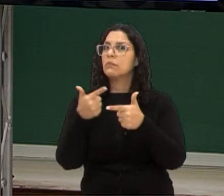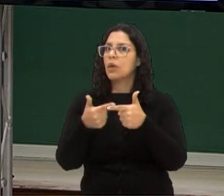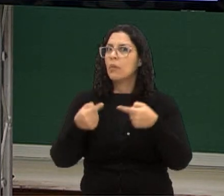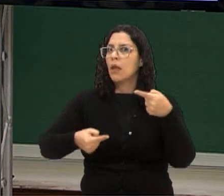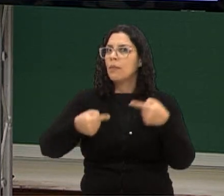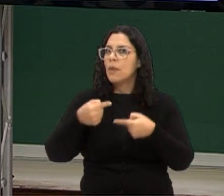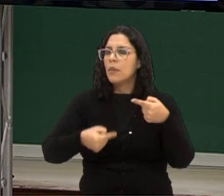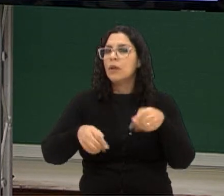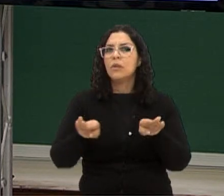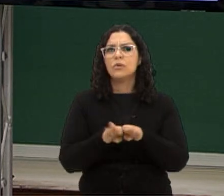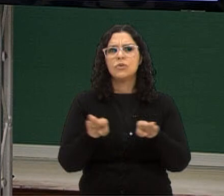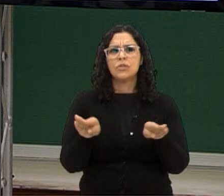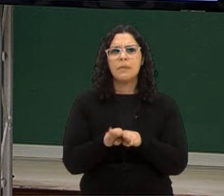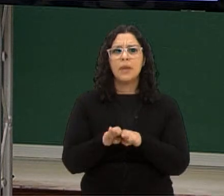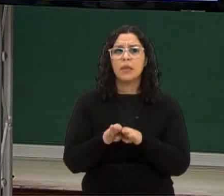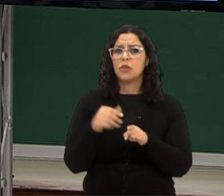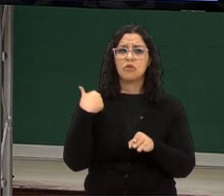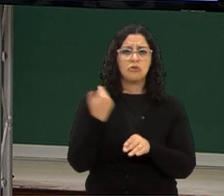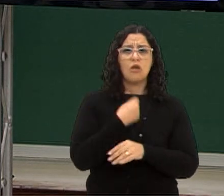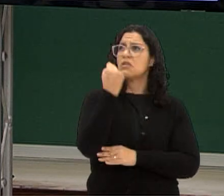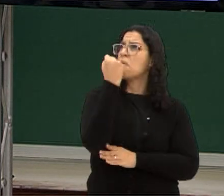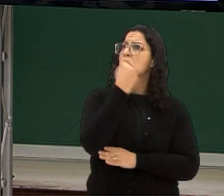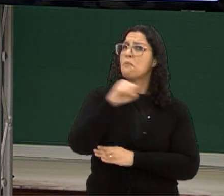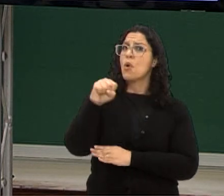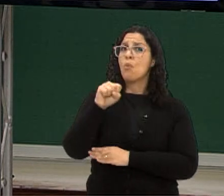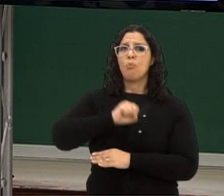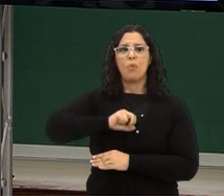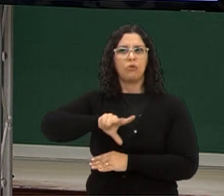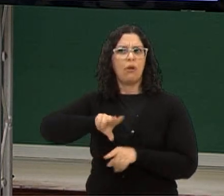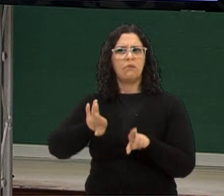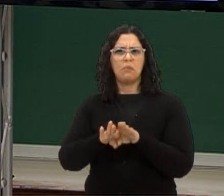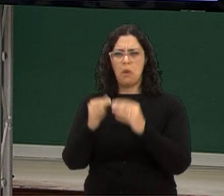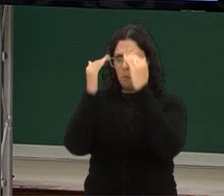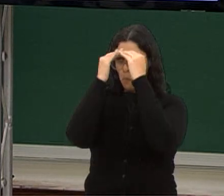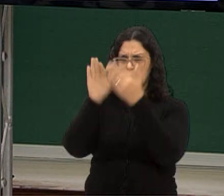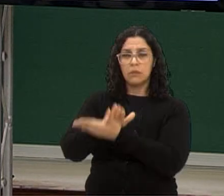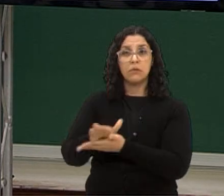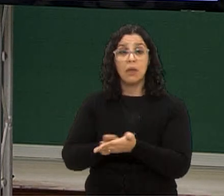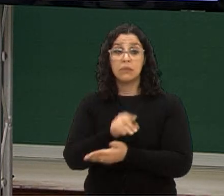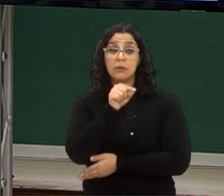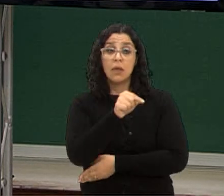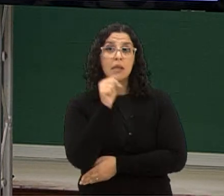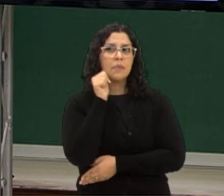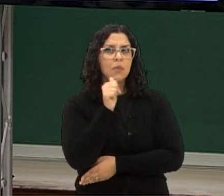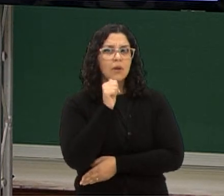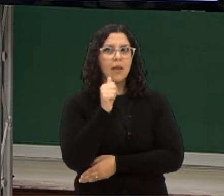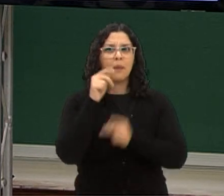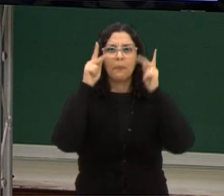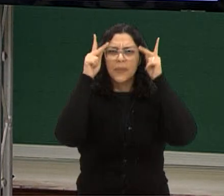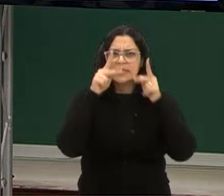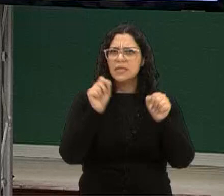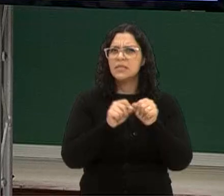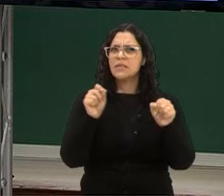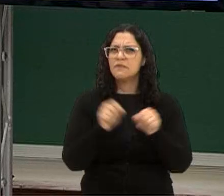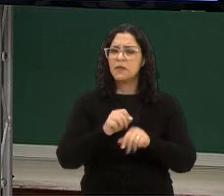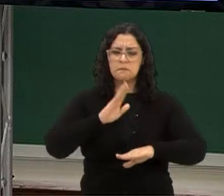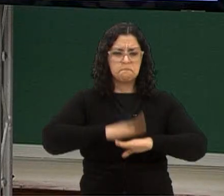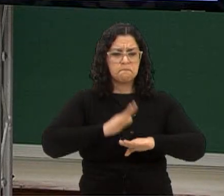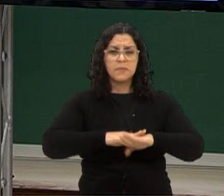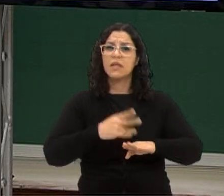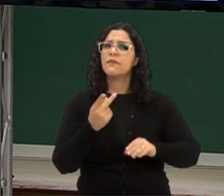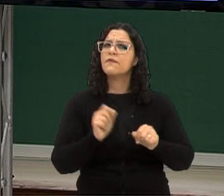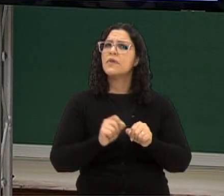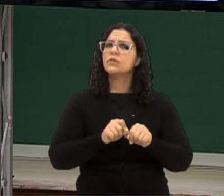esse processo de desobediência do Brasil em relação a Portugal. E o que ela está fazendo? Ela toma uma iniciativa que